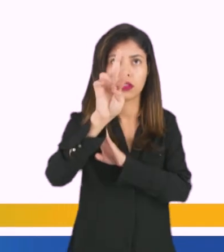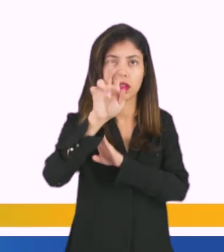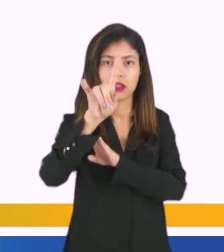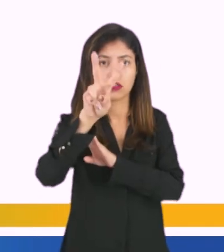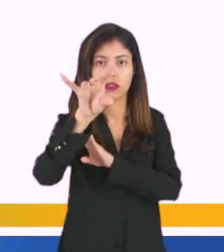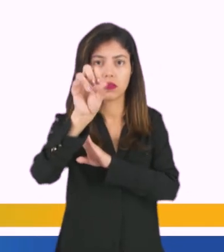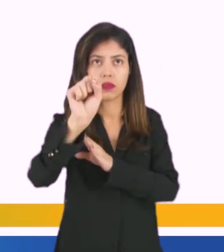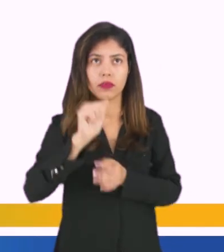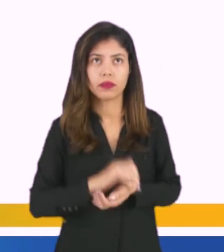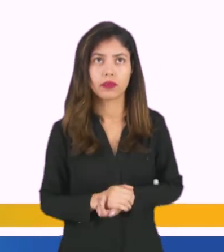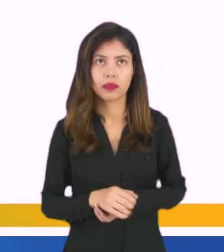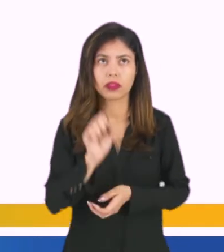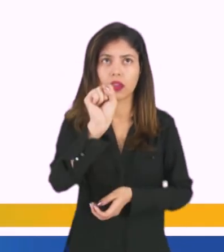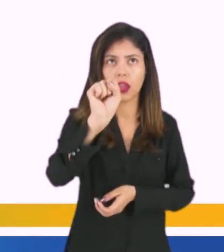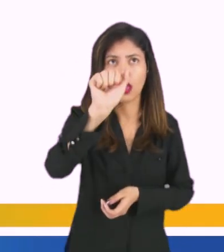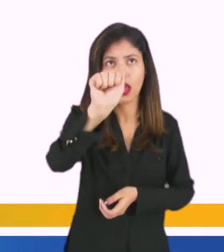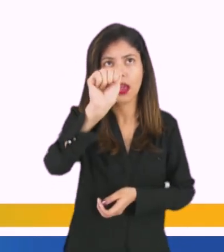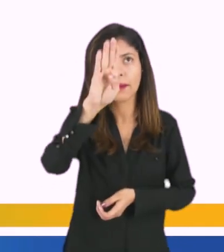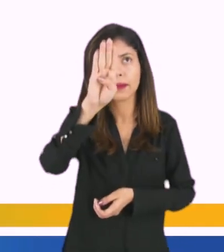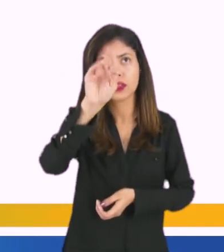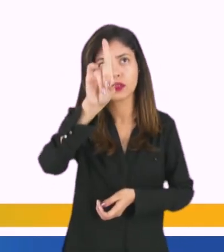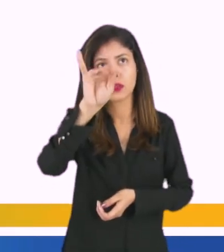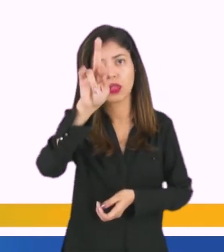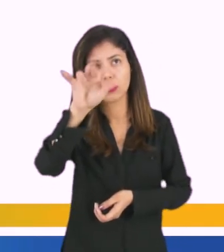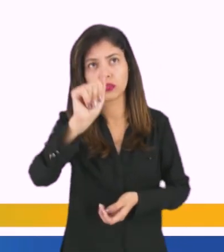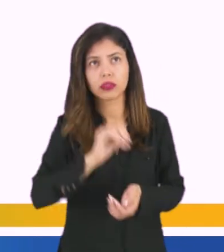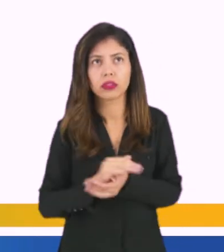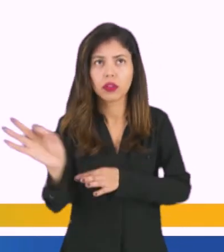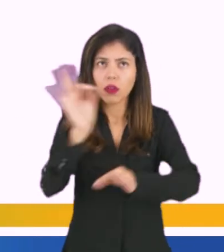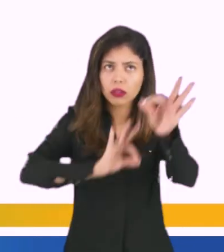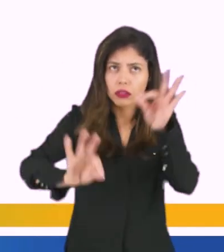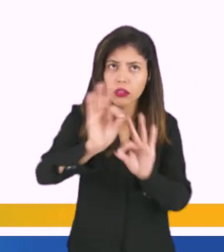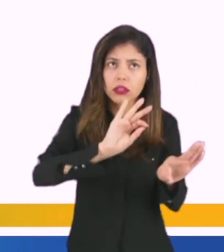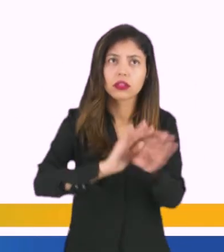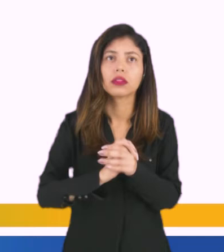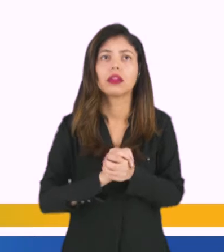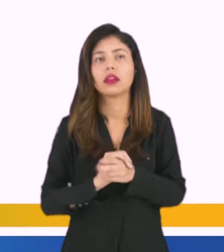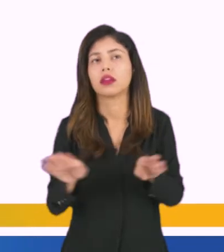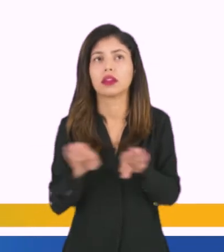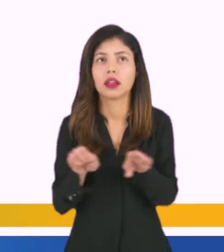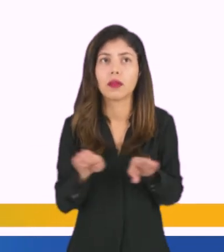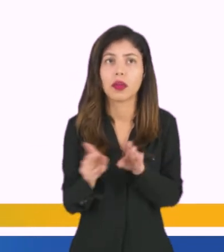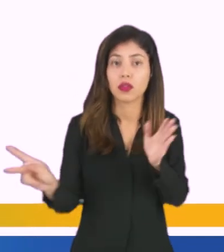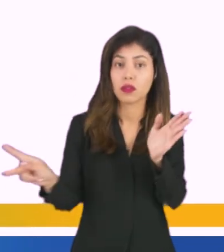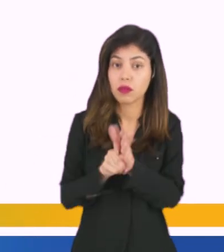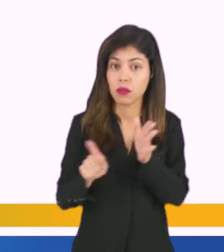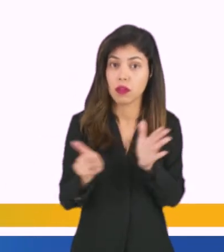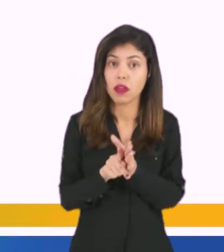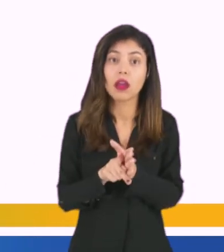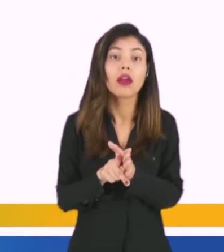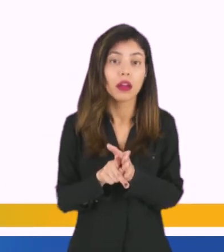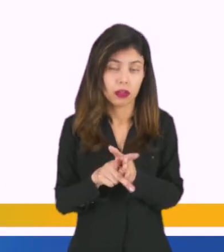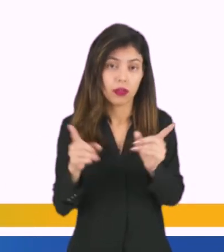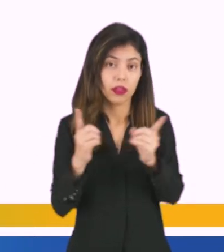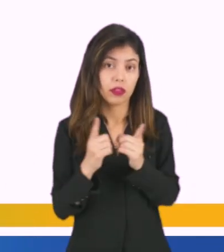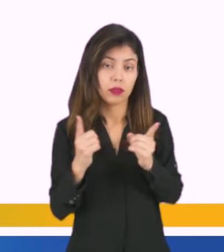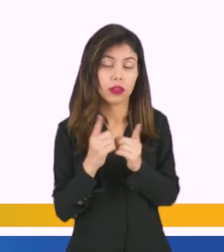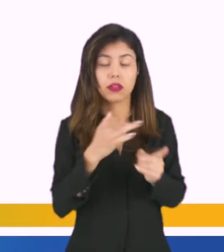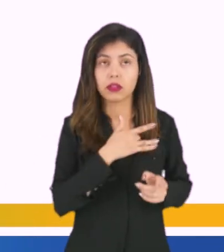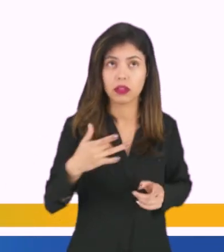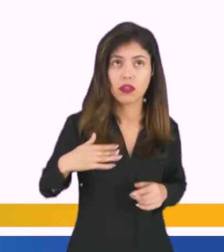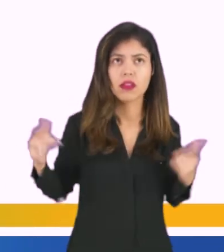Os absolutos, eles são úteis para administrar recursos de serviços de saúde, né? Ele é mais significativo em